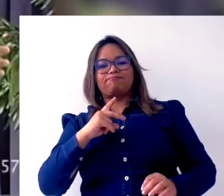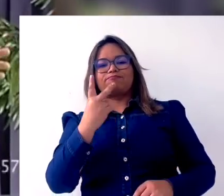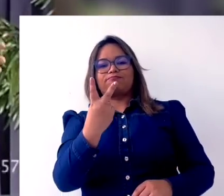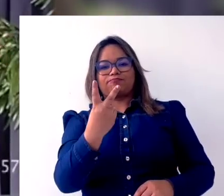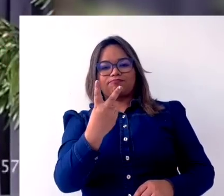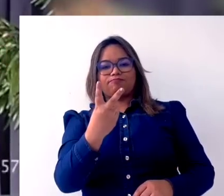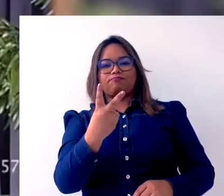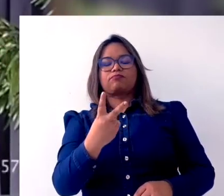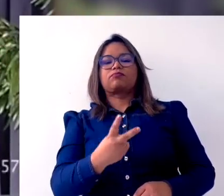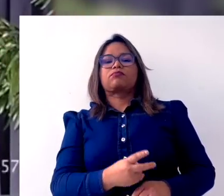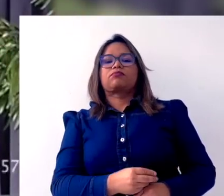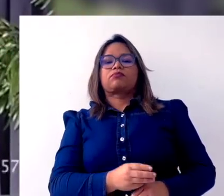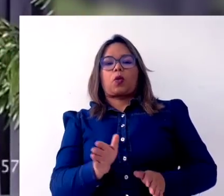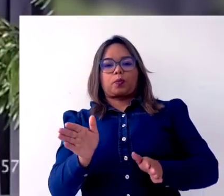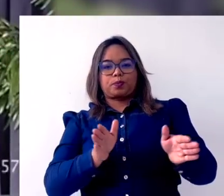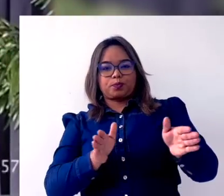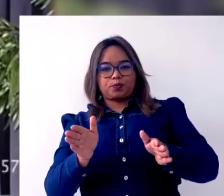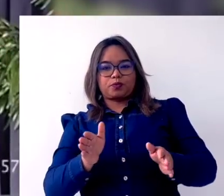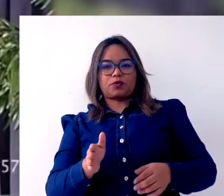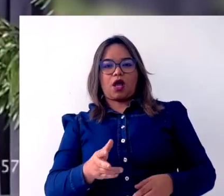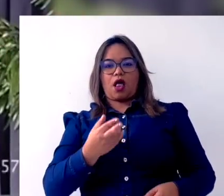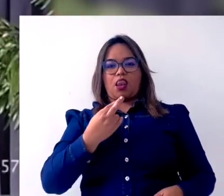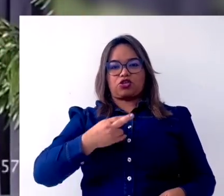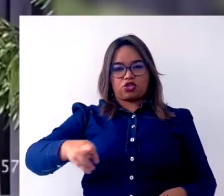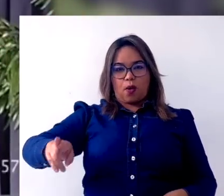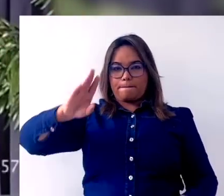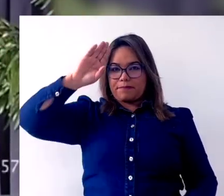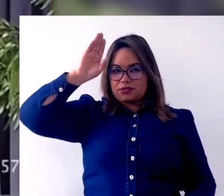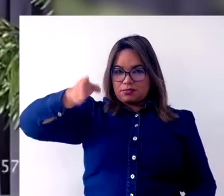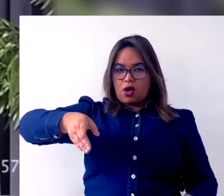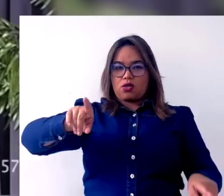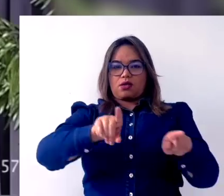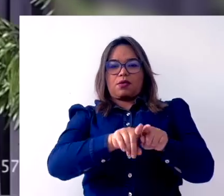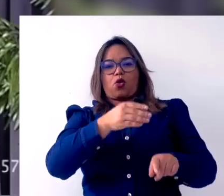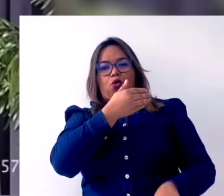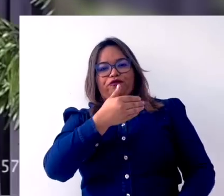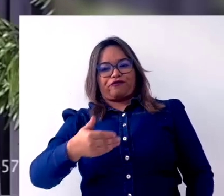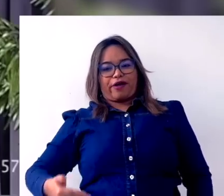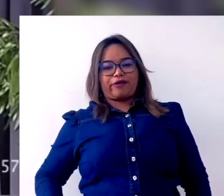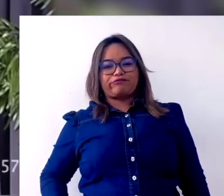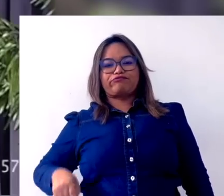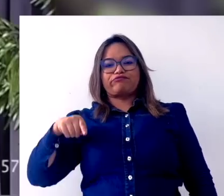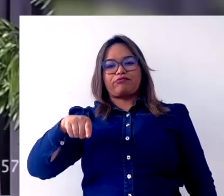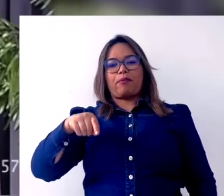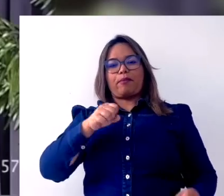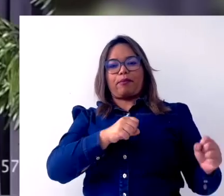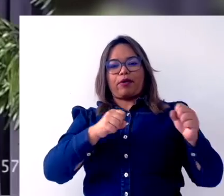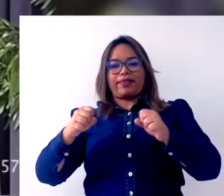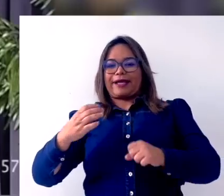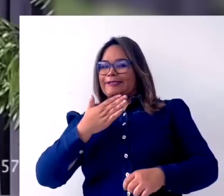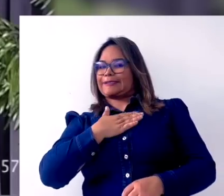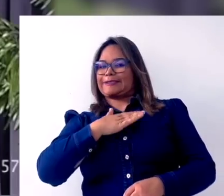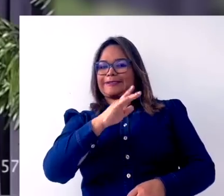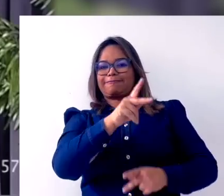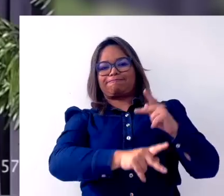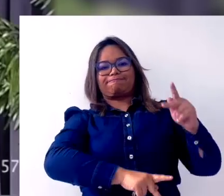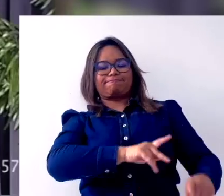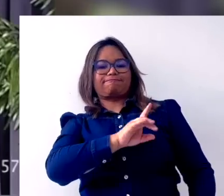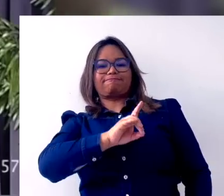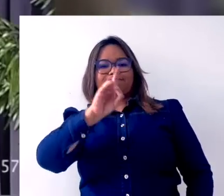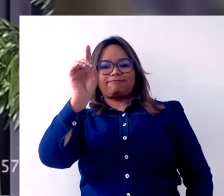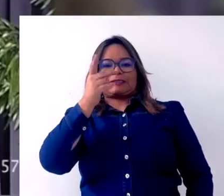religioso. Sim, porque a sua principal ênfase é a religião. Ela tem uma birra contra os santos do Altíssimo, e ela